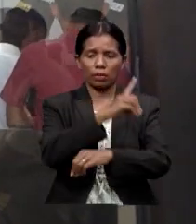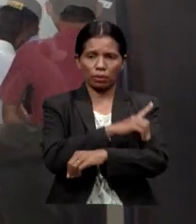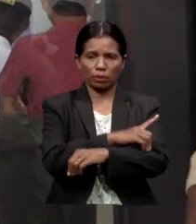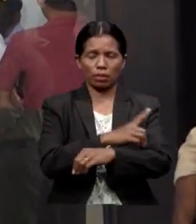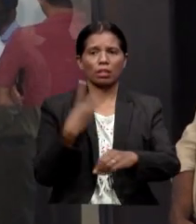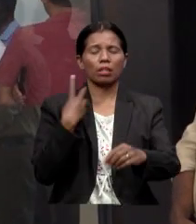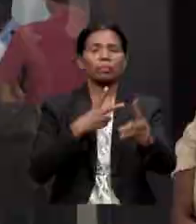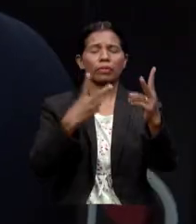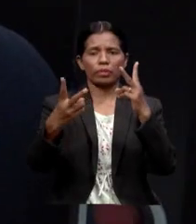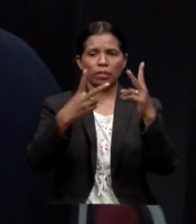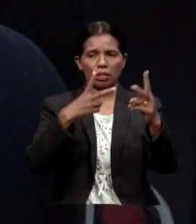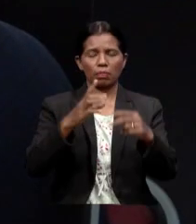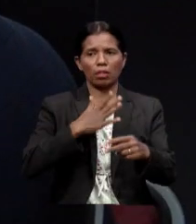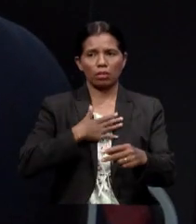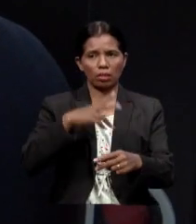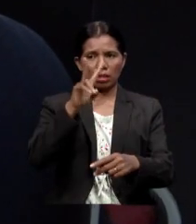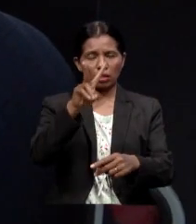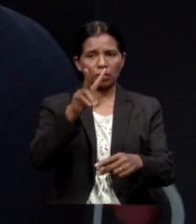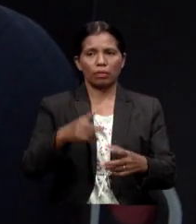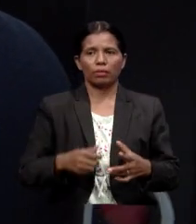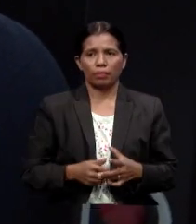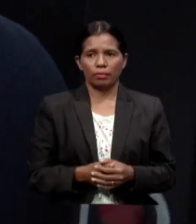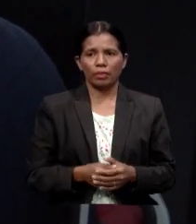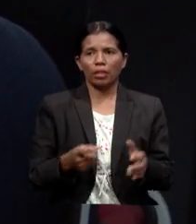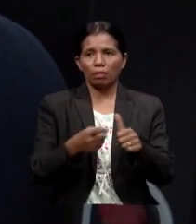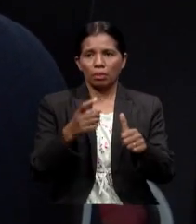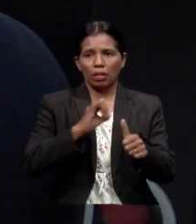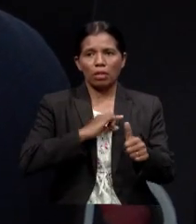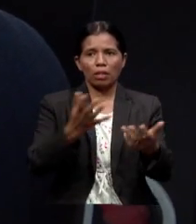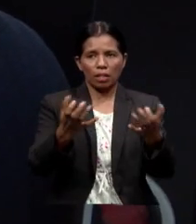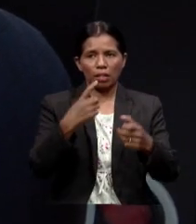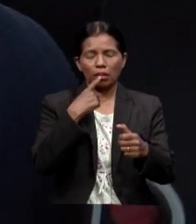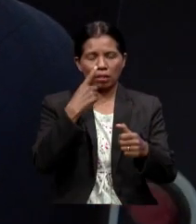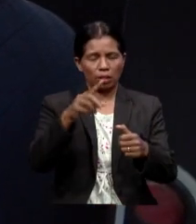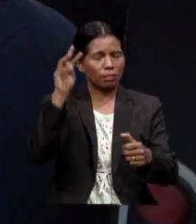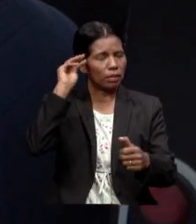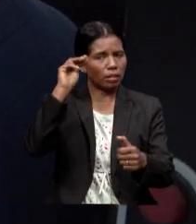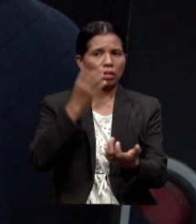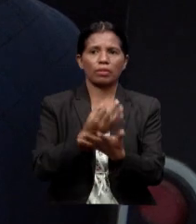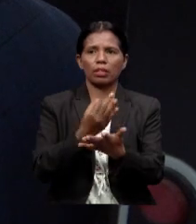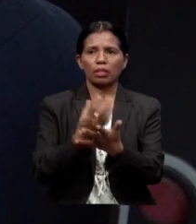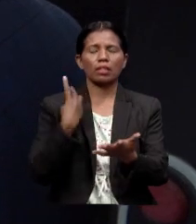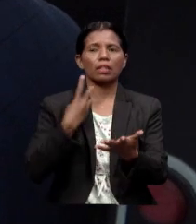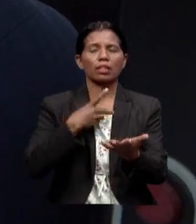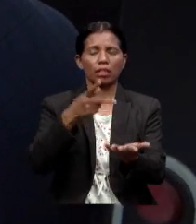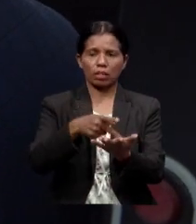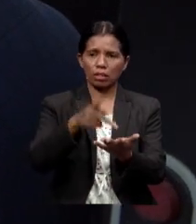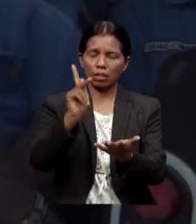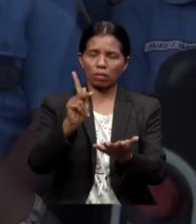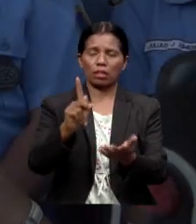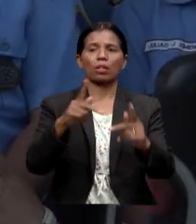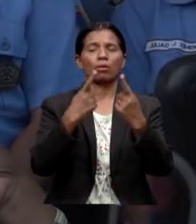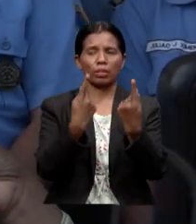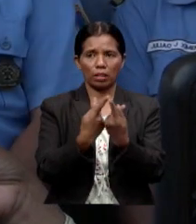Visita da reunião da Larua. Primeiro, característica cada Ministério das Finanças e te contrata de companheira para tal